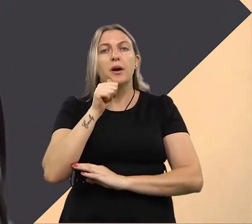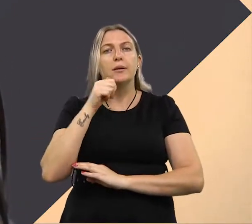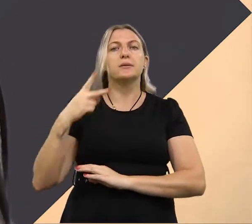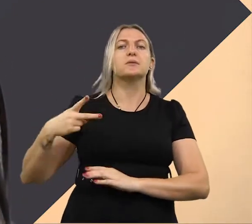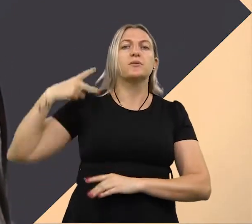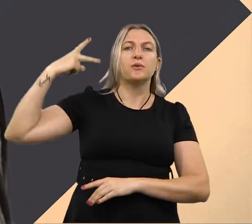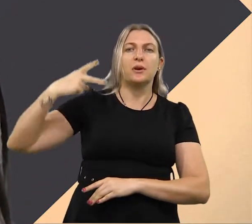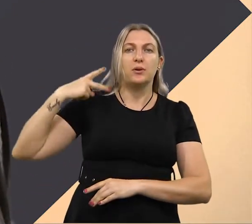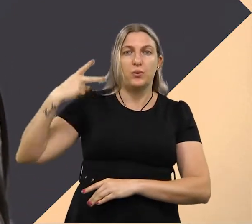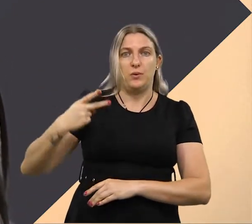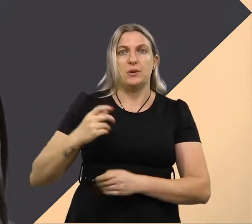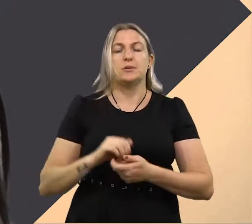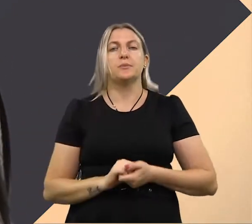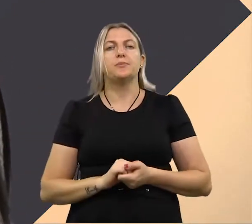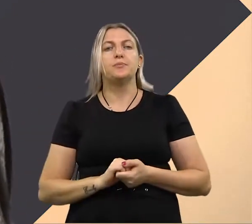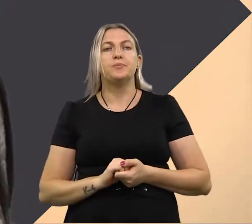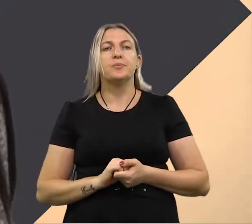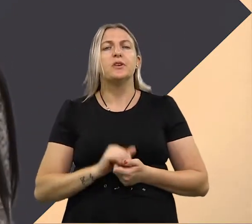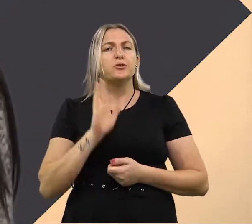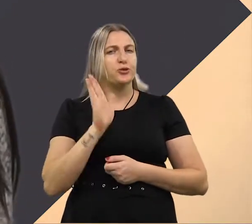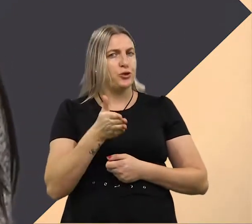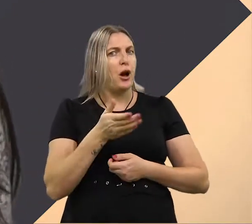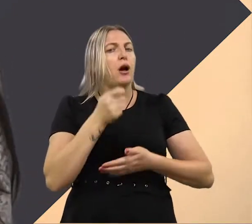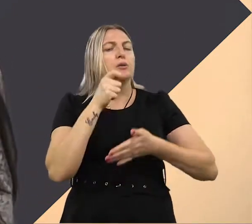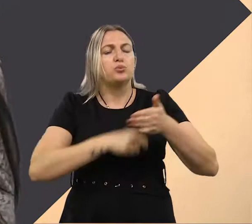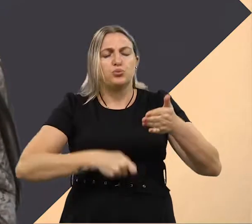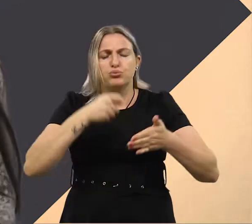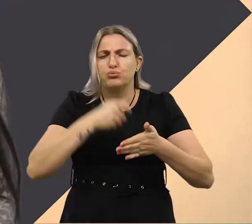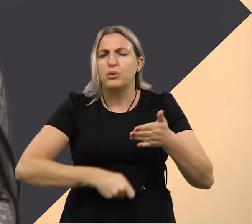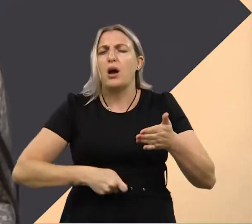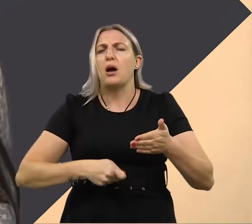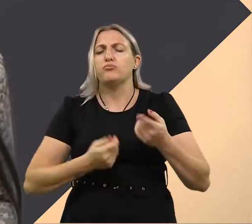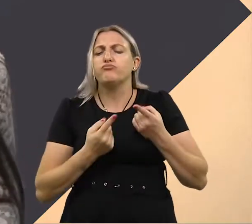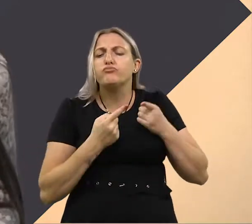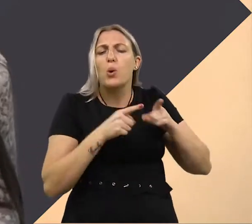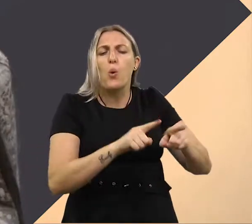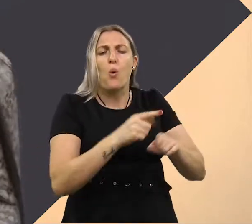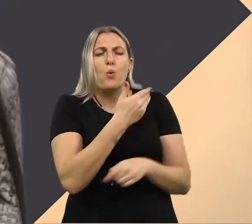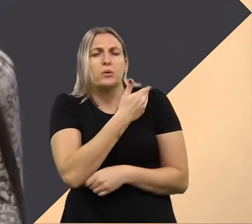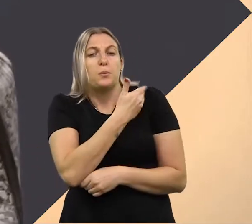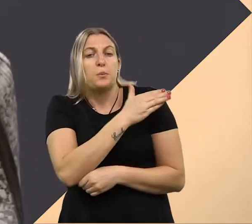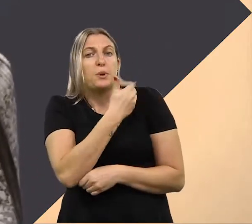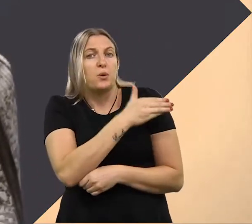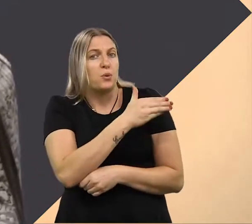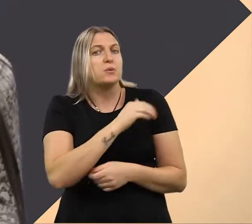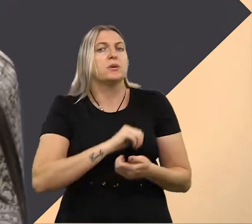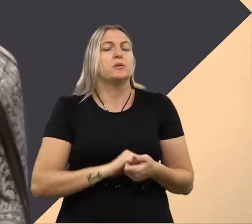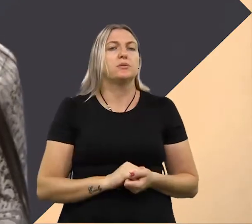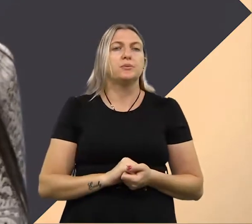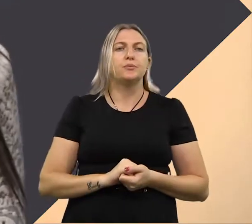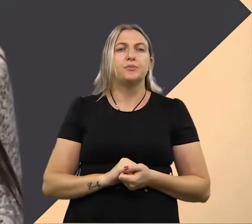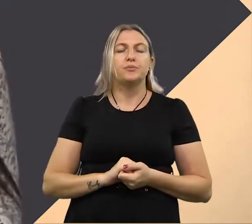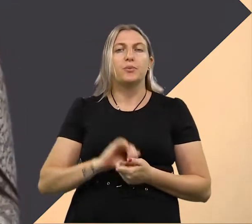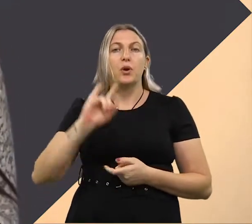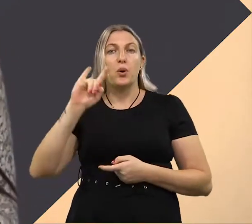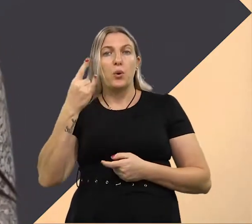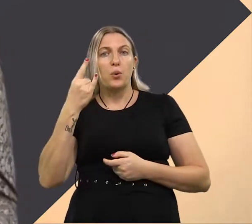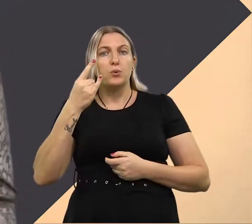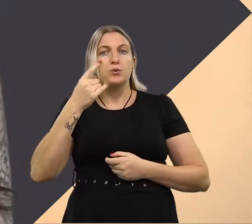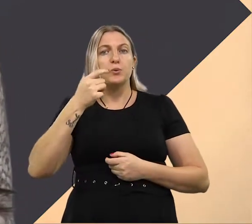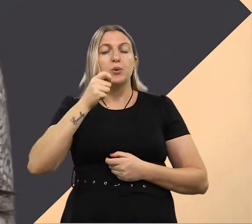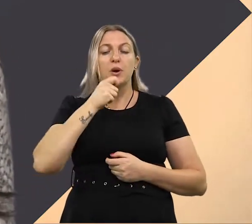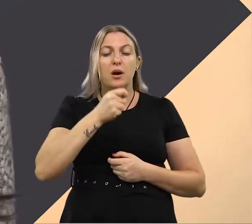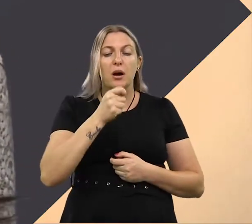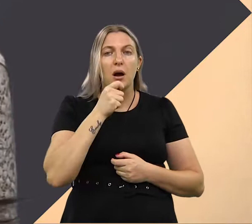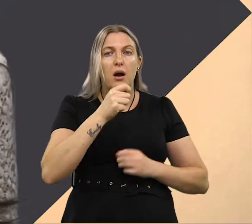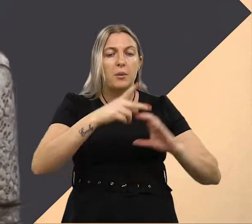vaga no Legislativo de Erechim e que já lutaram muito contra diversos tipos de preconceito. No último Câmara Entrevista,